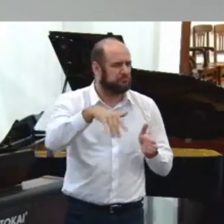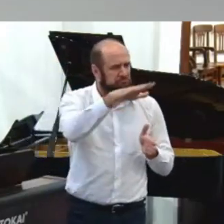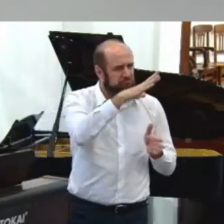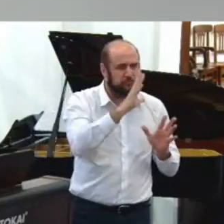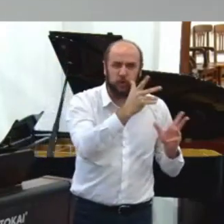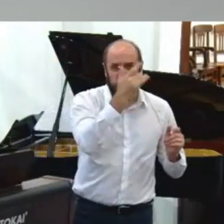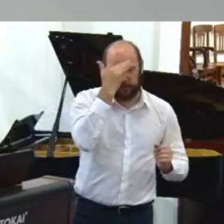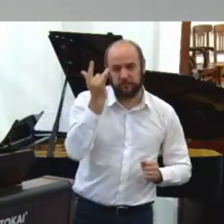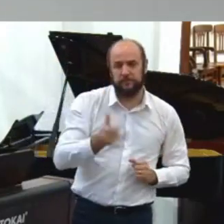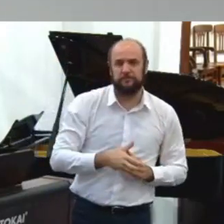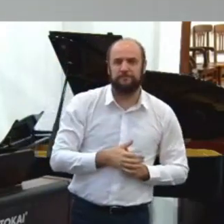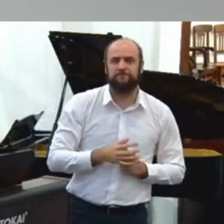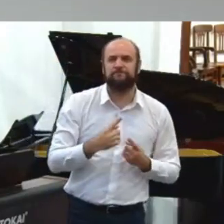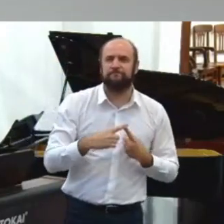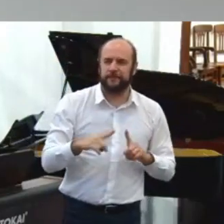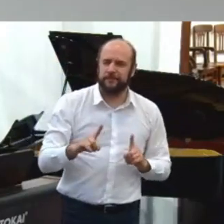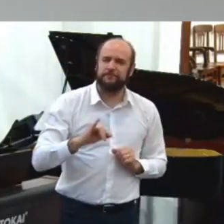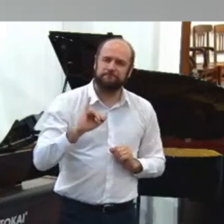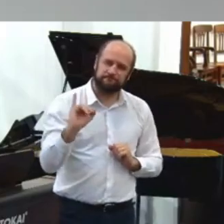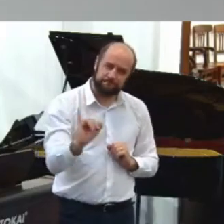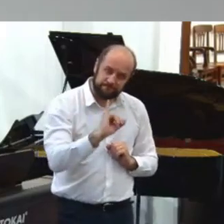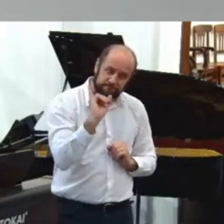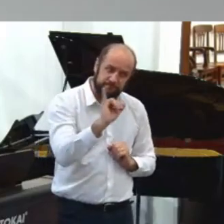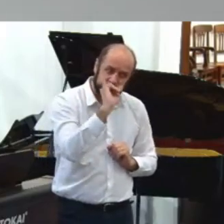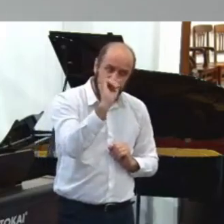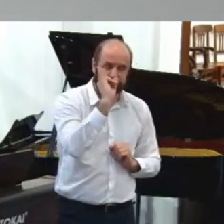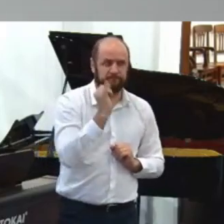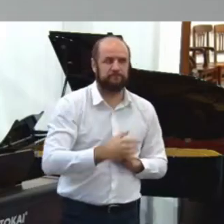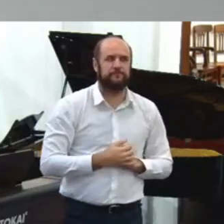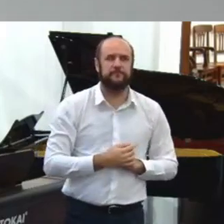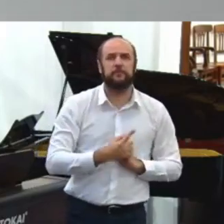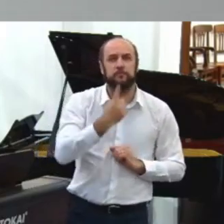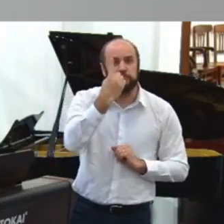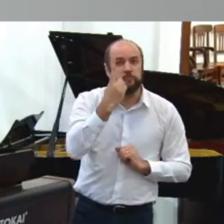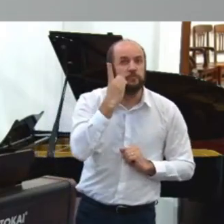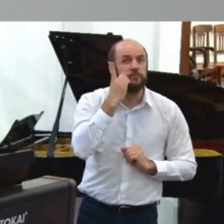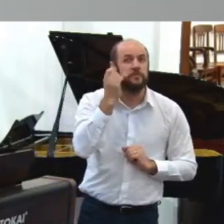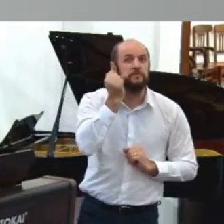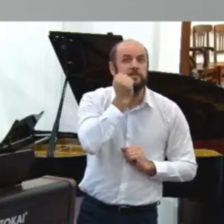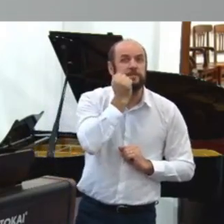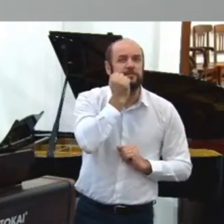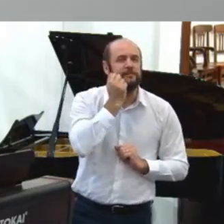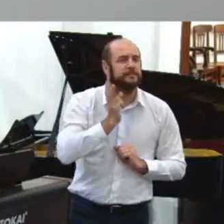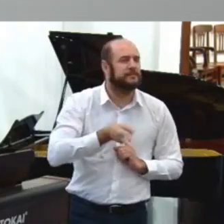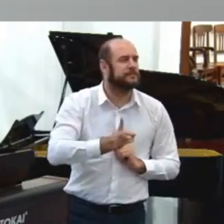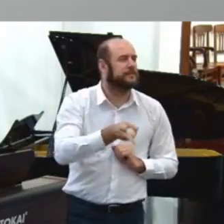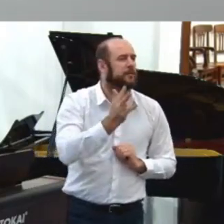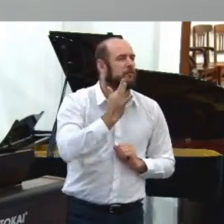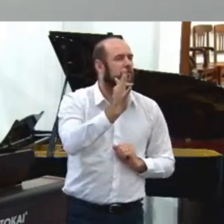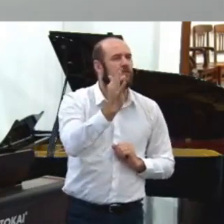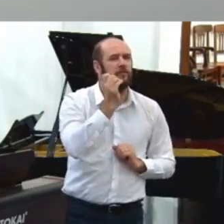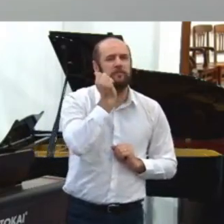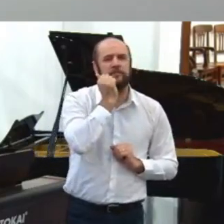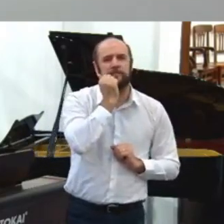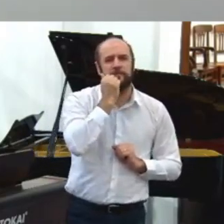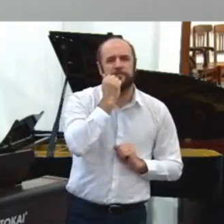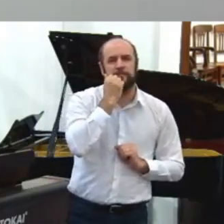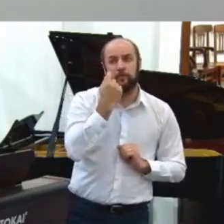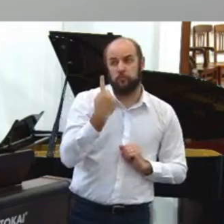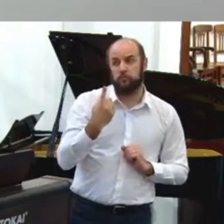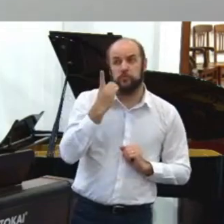nós. Mas uma coisa é importante: uma vez mãe, sempre mãe, né? E uma vez filho,